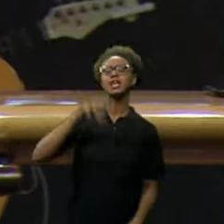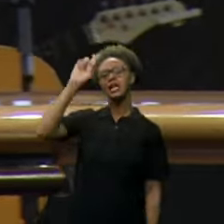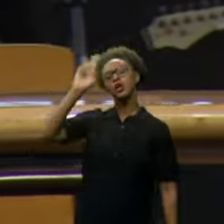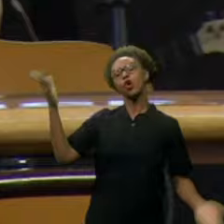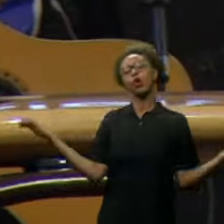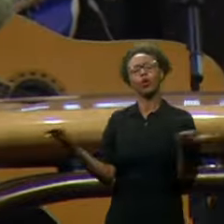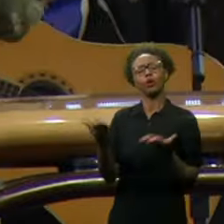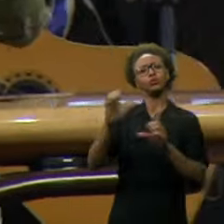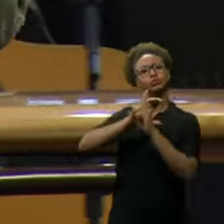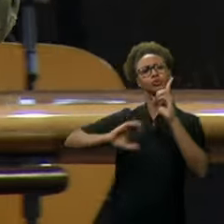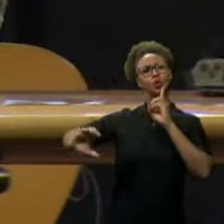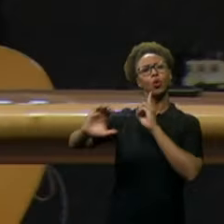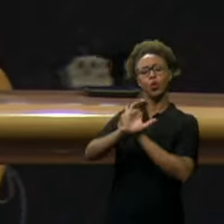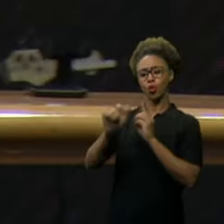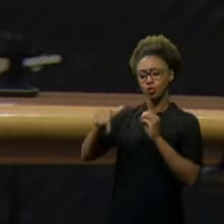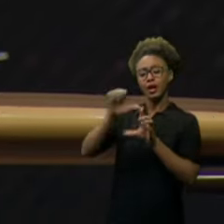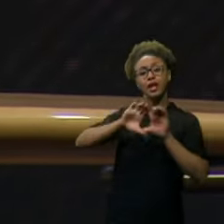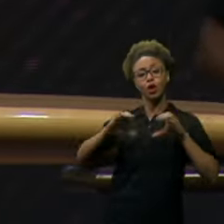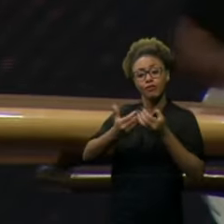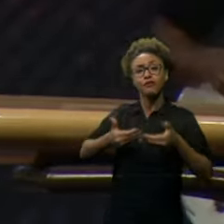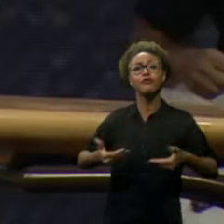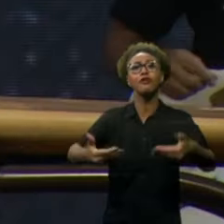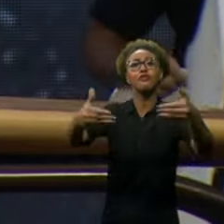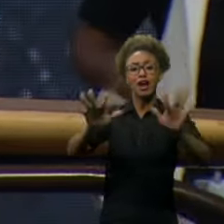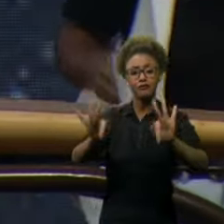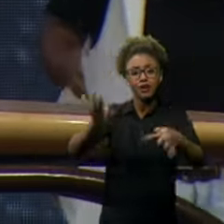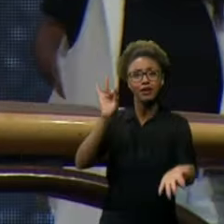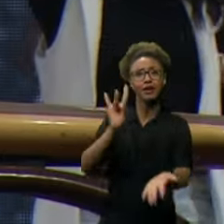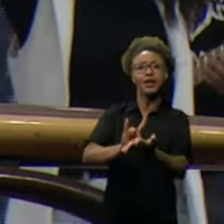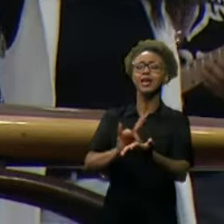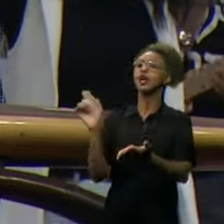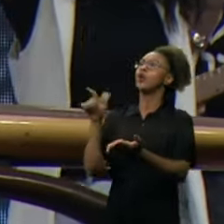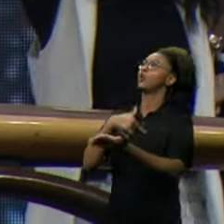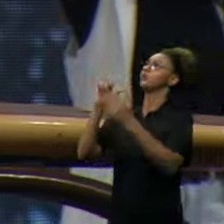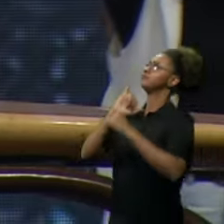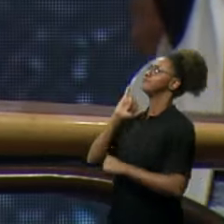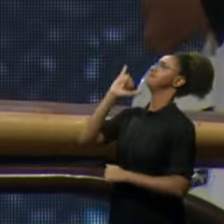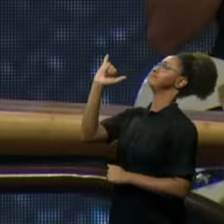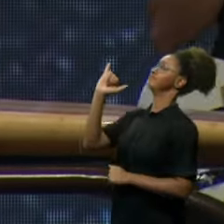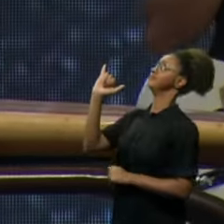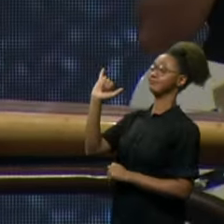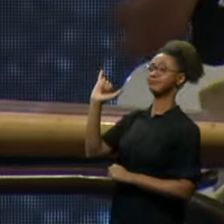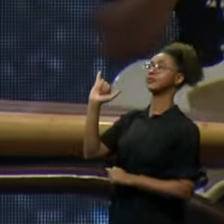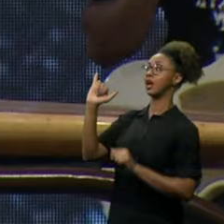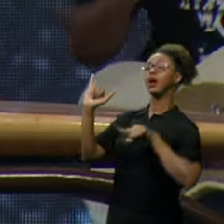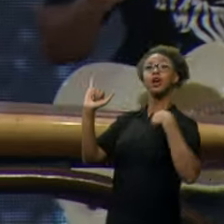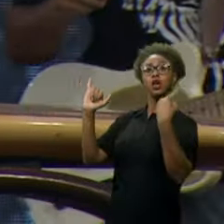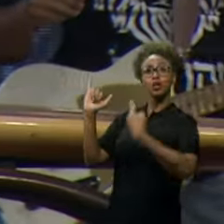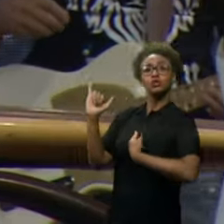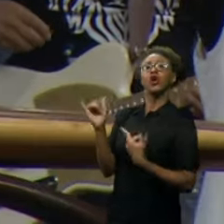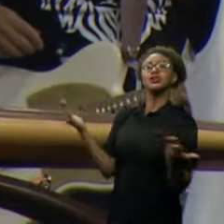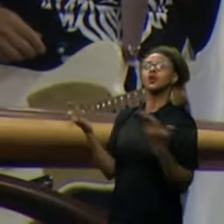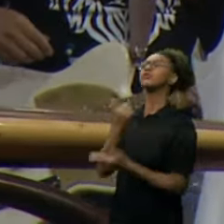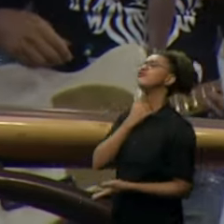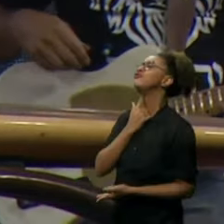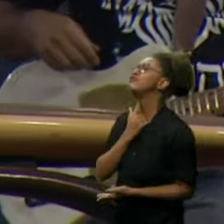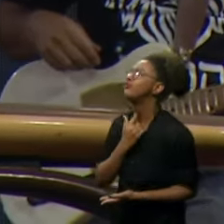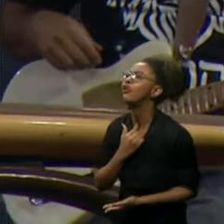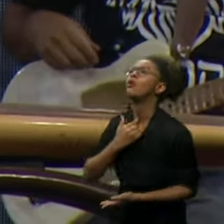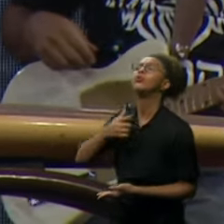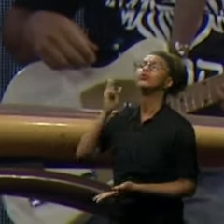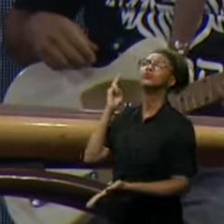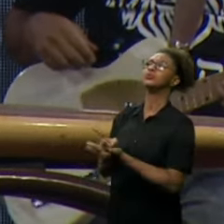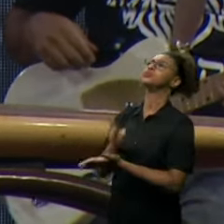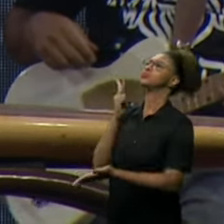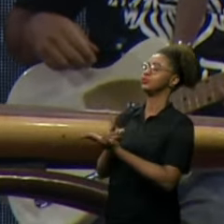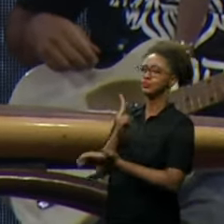nesse culto Quem segue essa conferência Profética nós fizemos Pai Nosso ainda nós Ainda temos sede demais